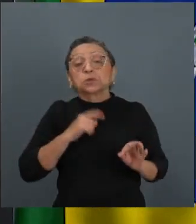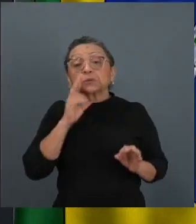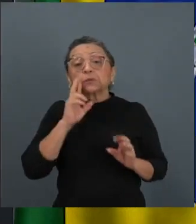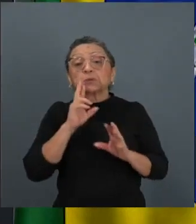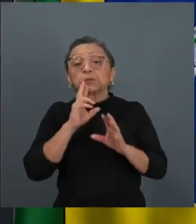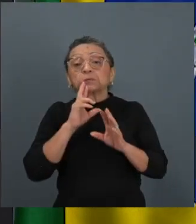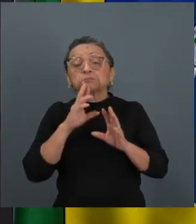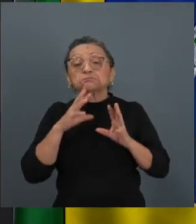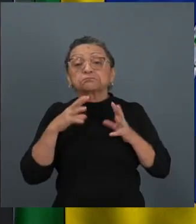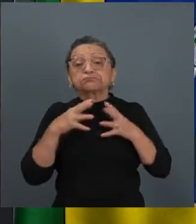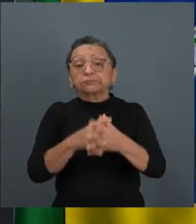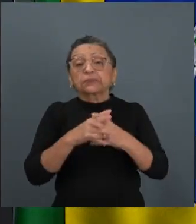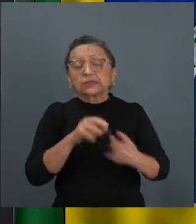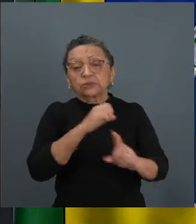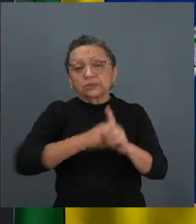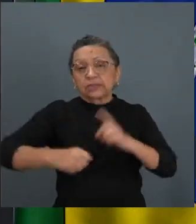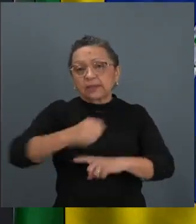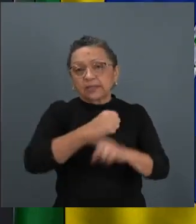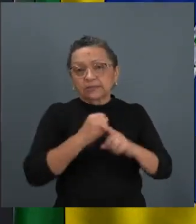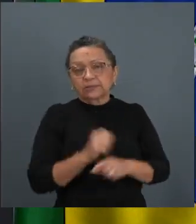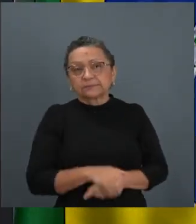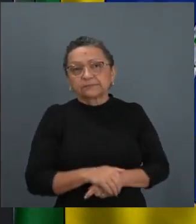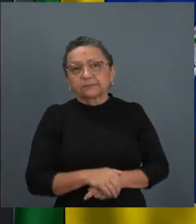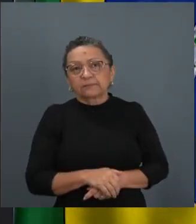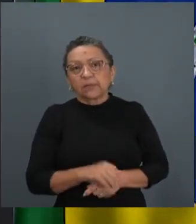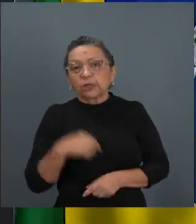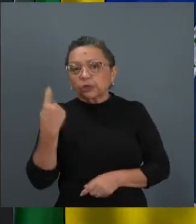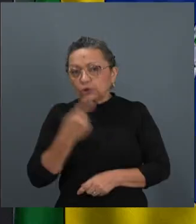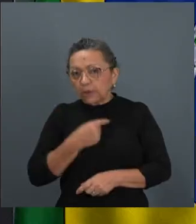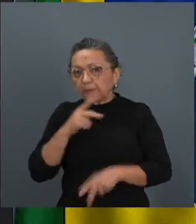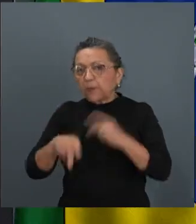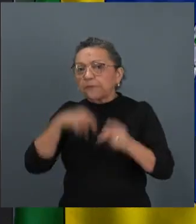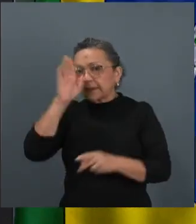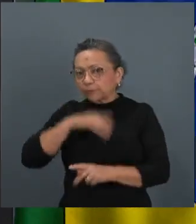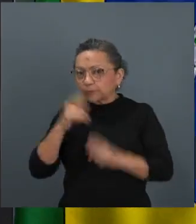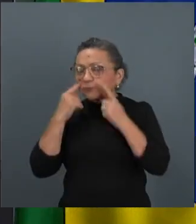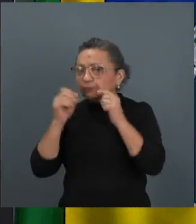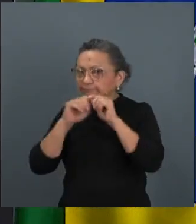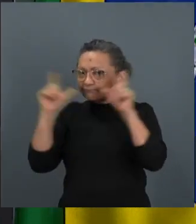sociedade. Nós, o povo brasileiro, estamos acordados e atentos.